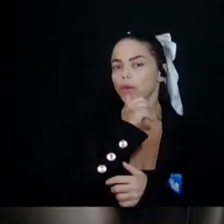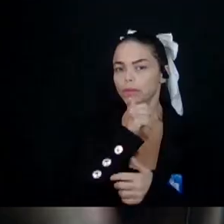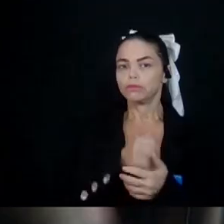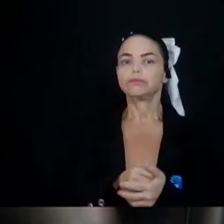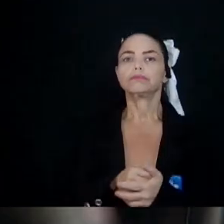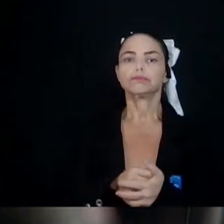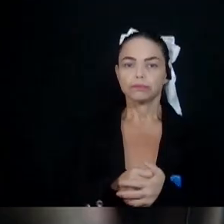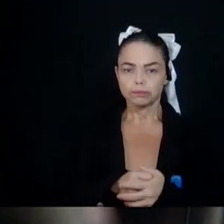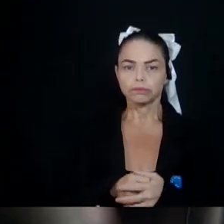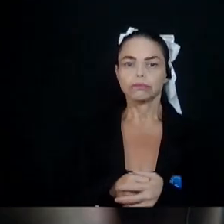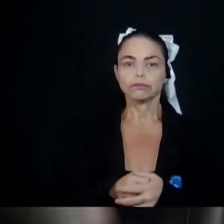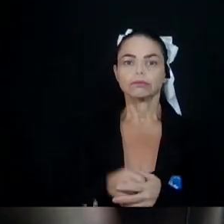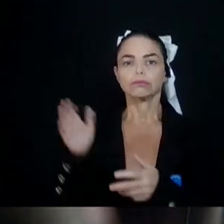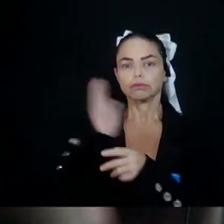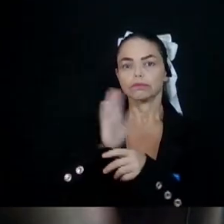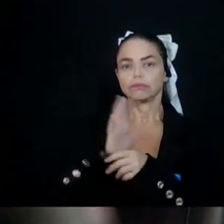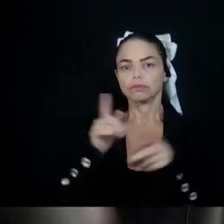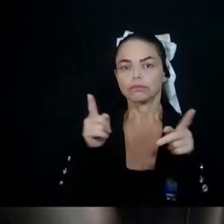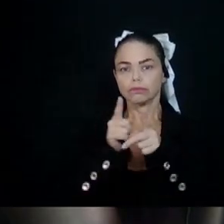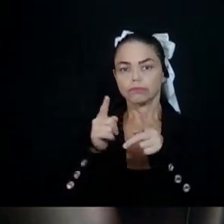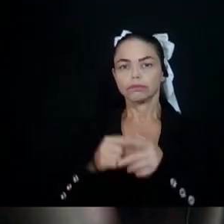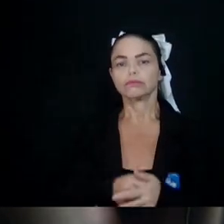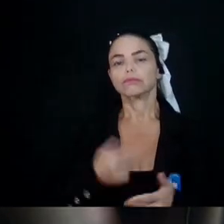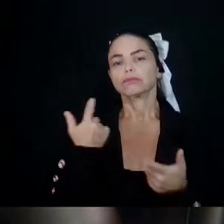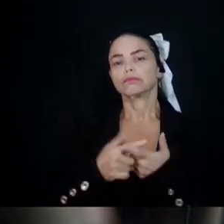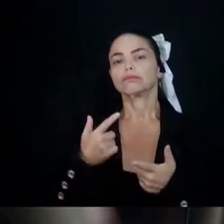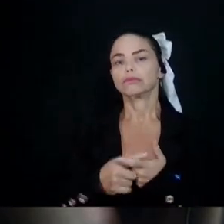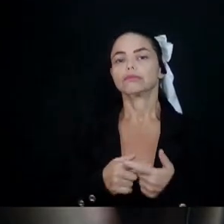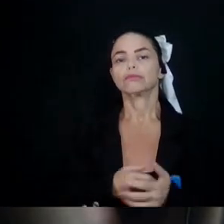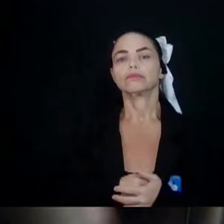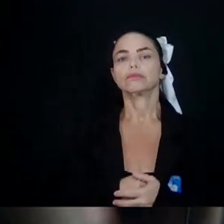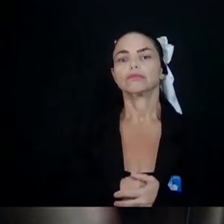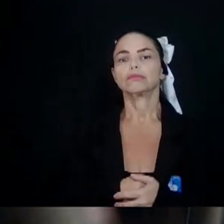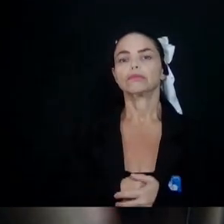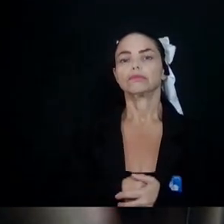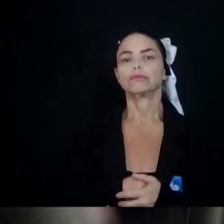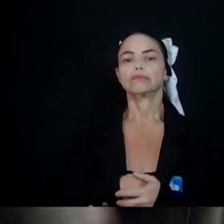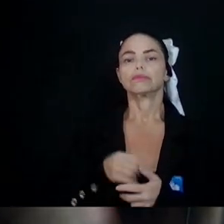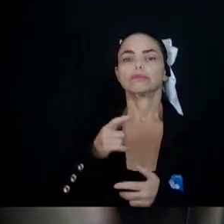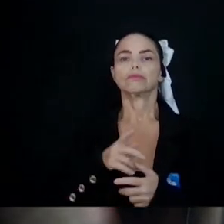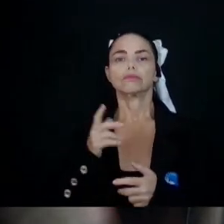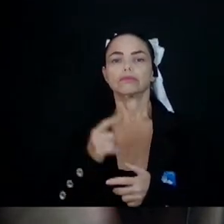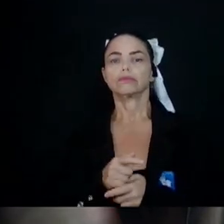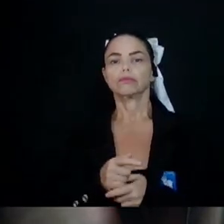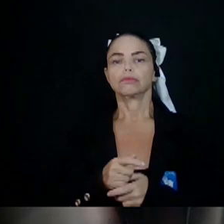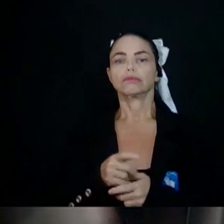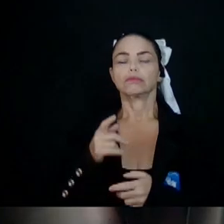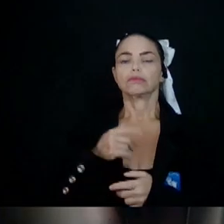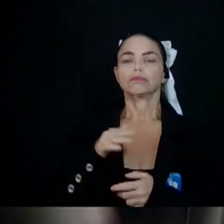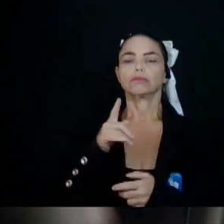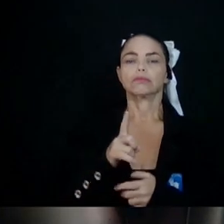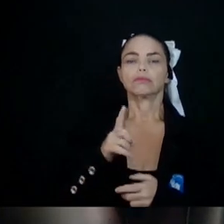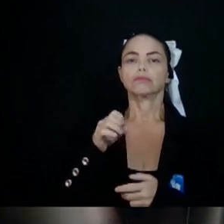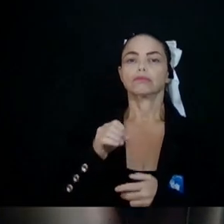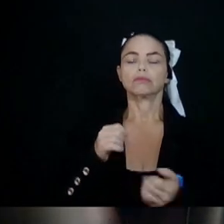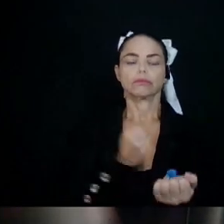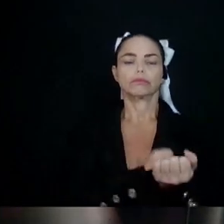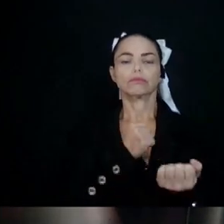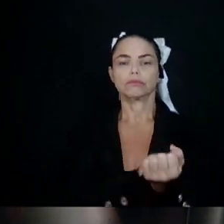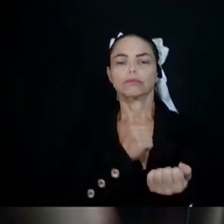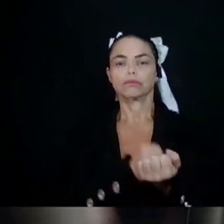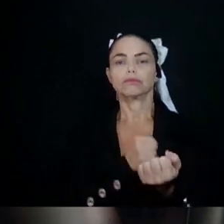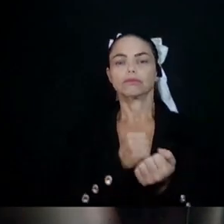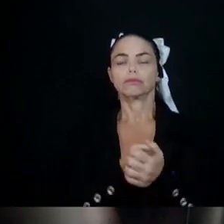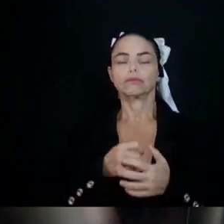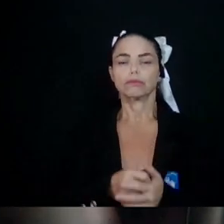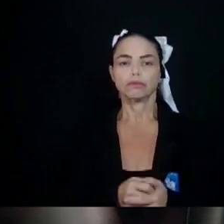muitos vídeos curtos, né? Porque ali são o que eu chamo de conteúdos dopaminérgicos. Super. Né? Porque ali tem